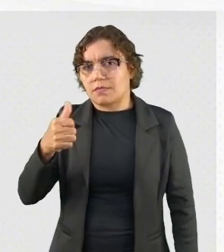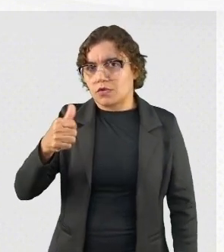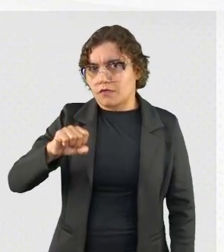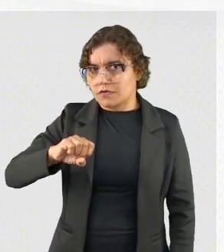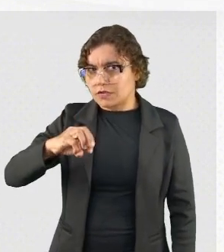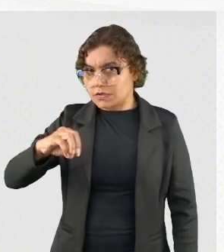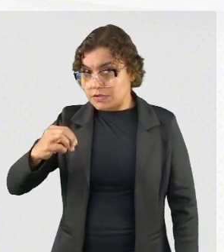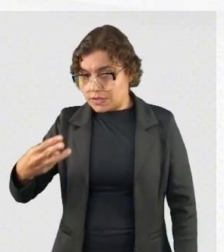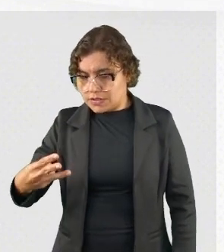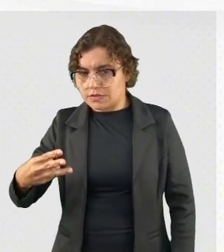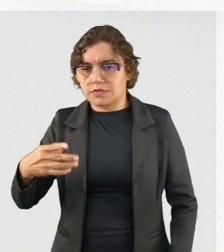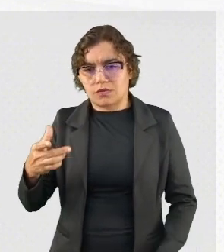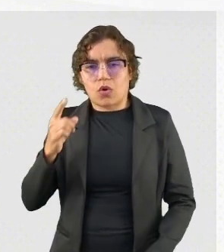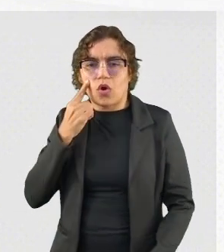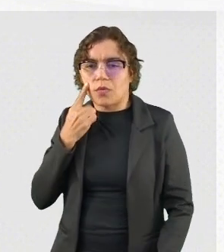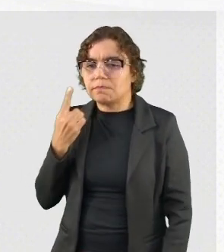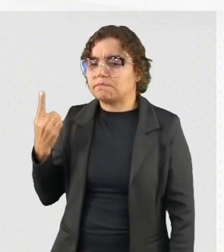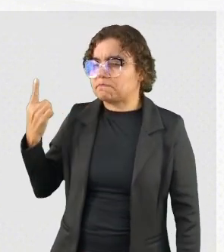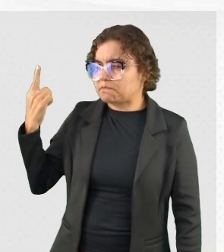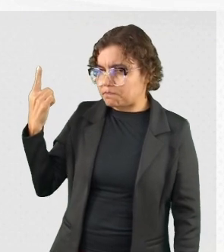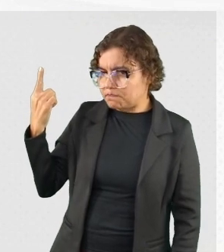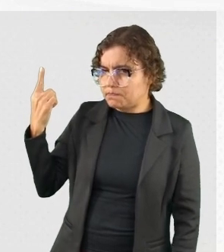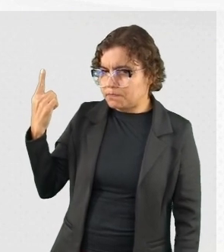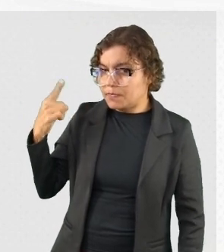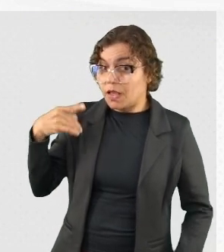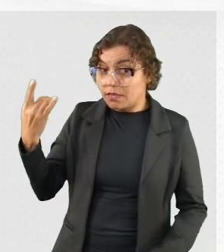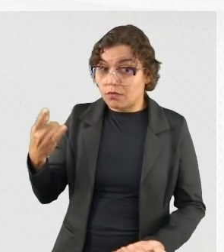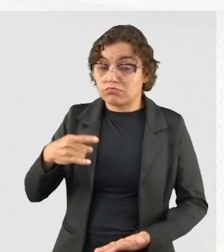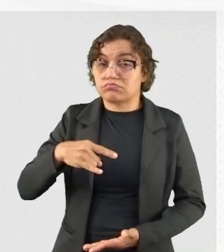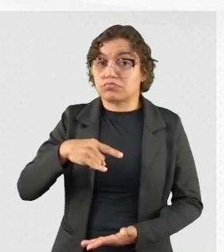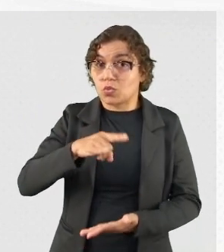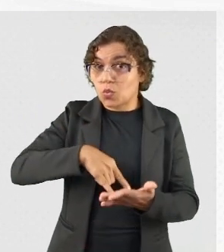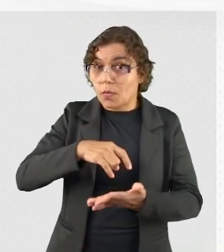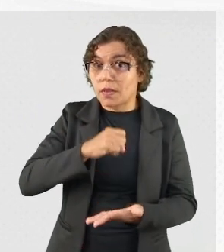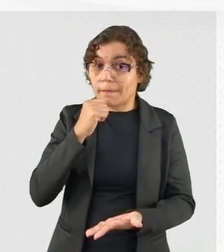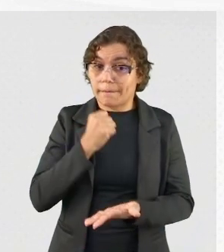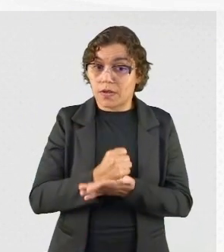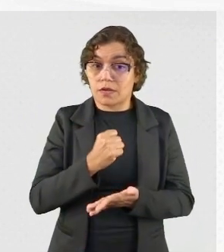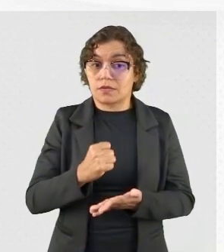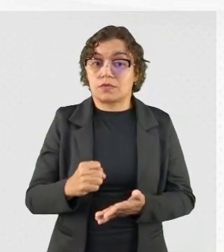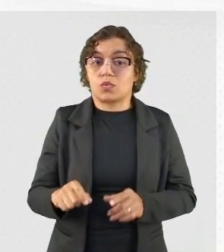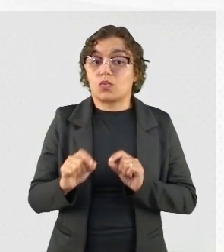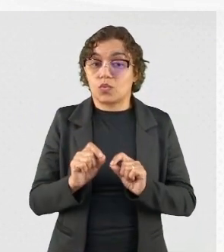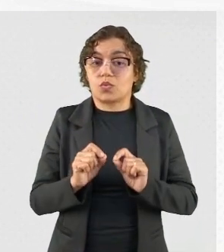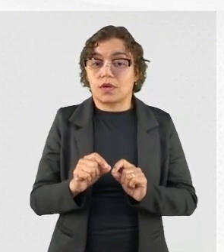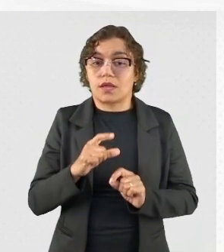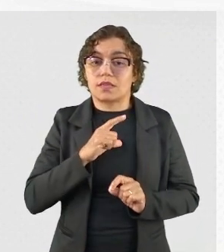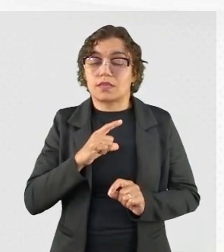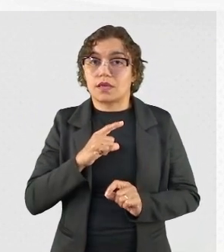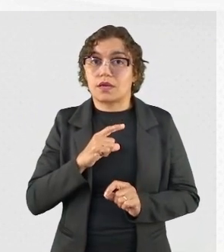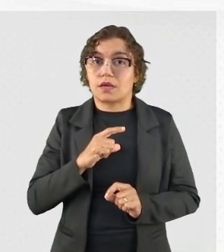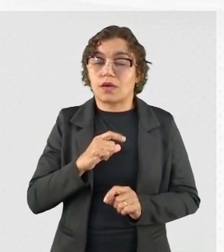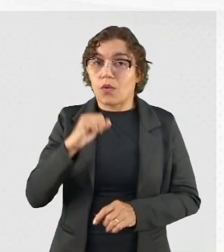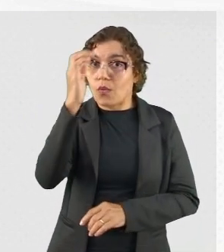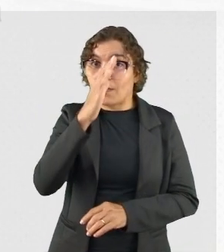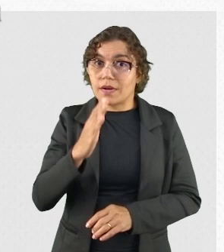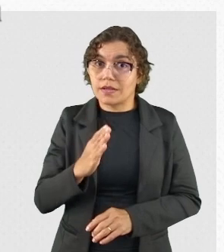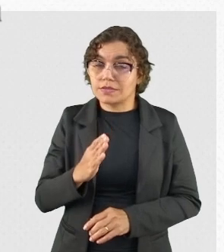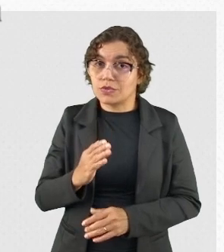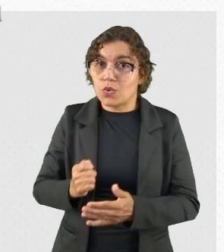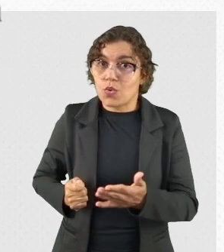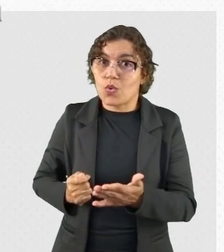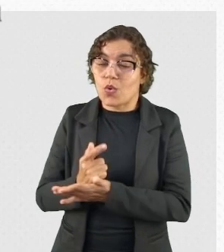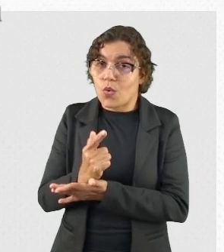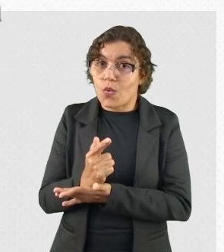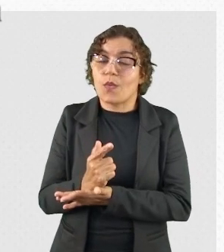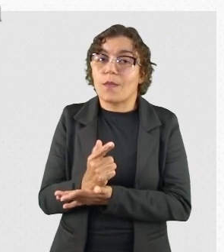movimento separatista dentro dessa região. E o Tratado de Petrópolis, de 1903, o Brasil, então, compra o Acre da Bolívia.